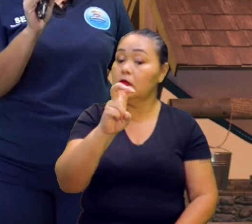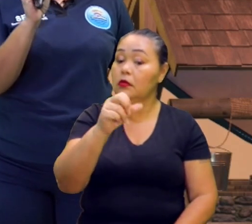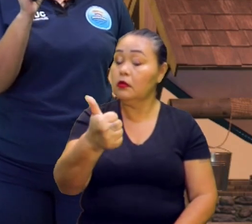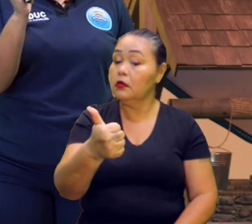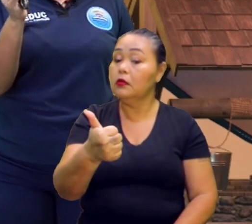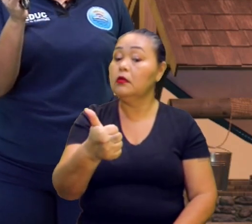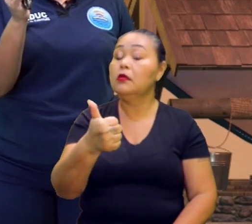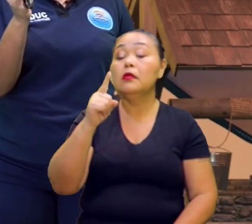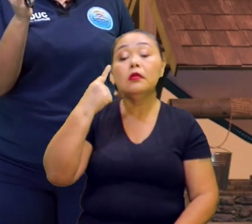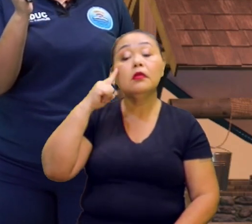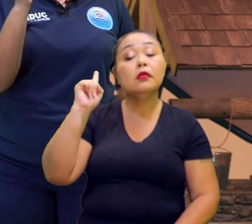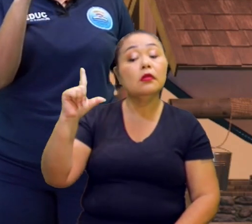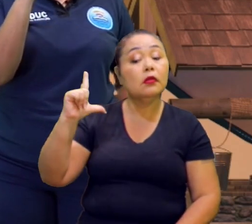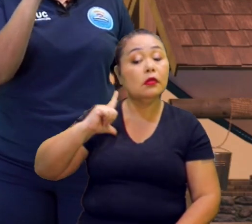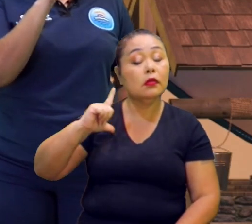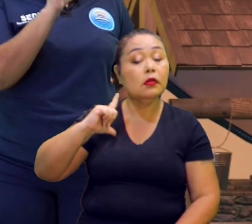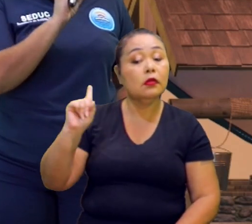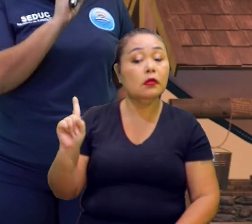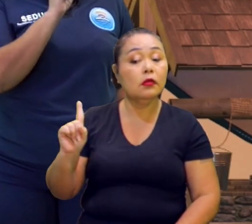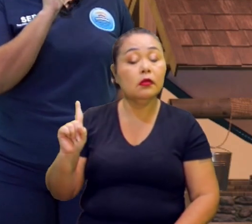2651, a gente tem aí